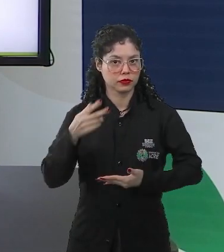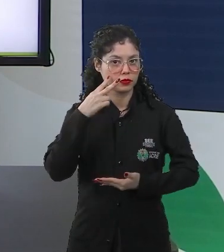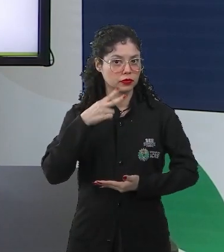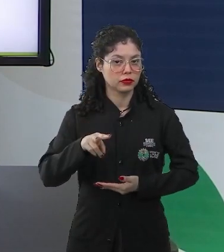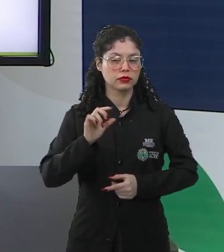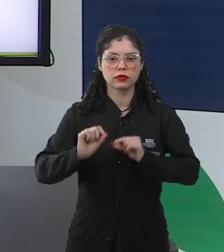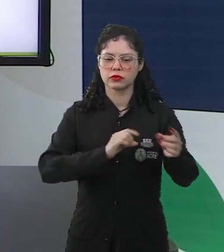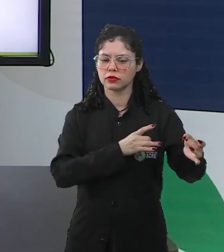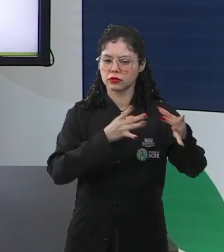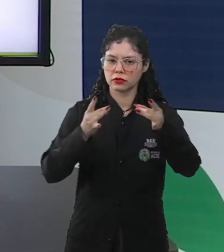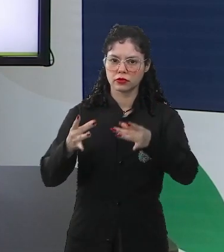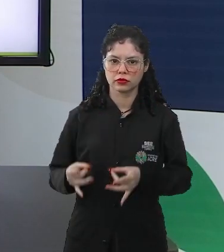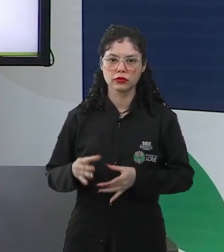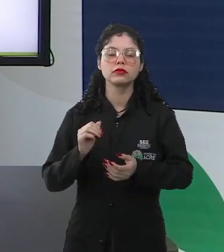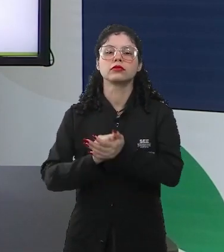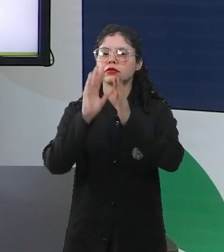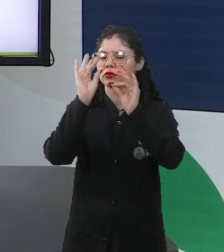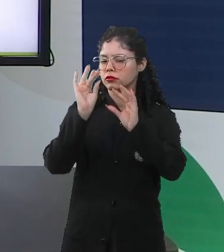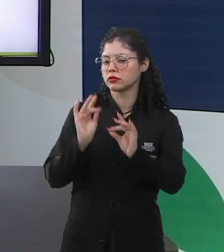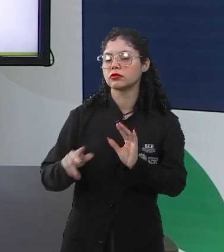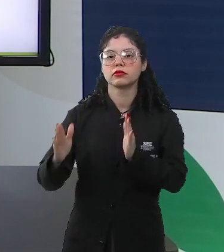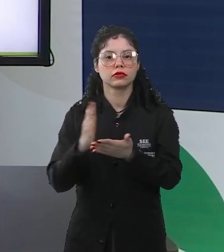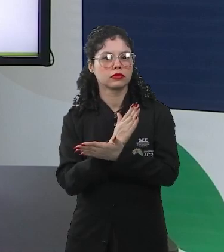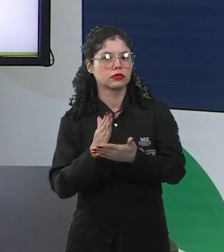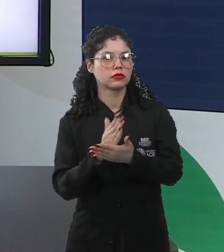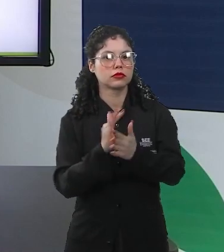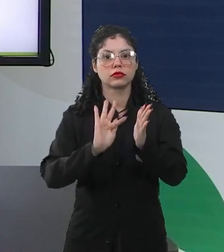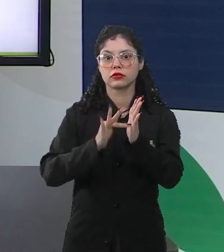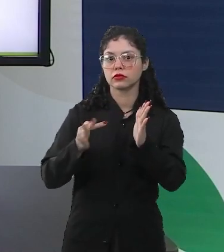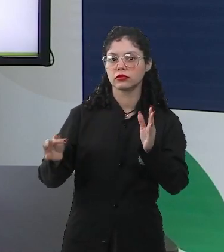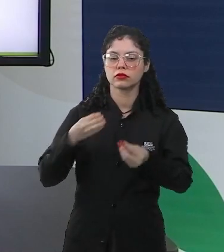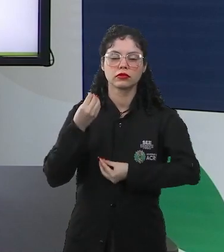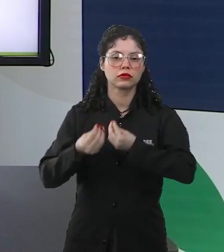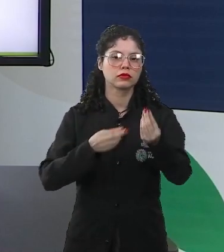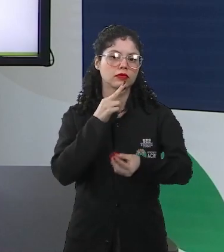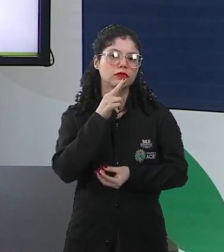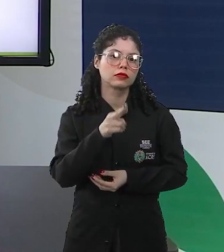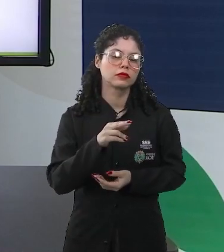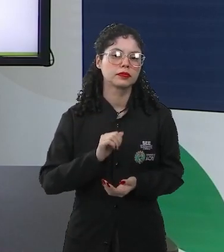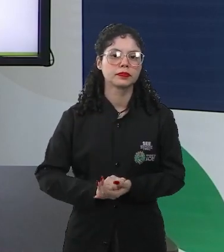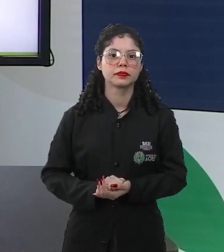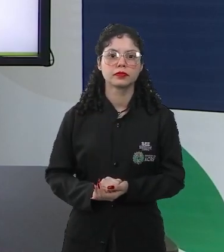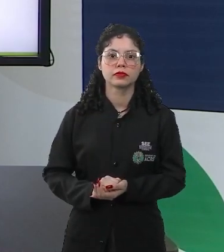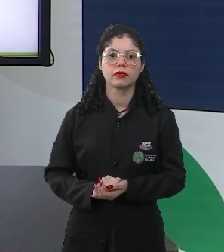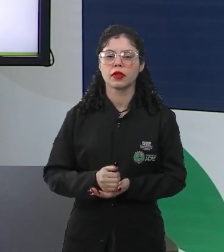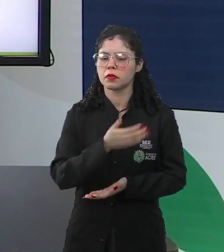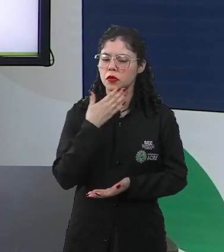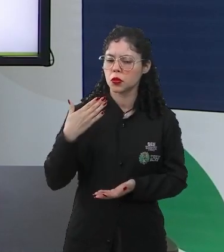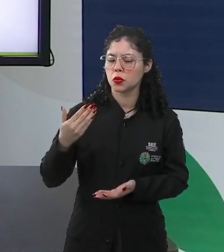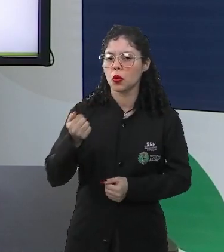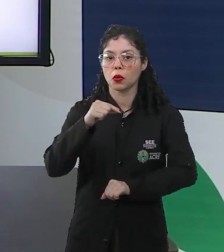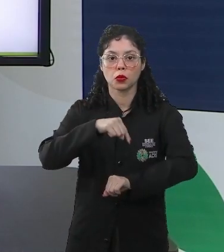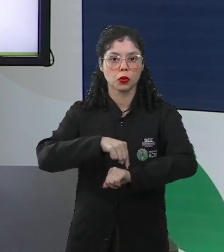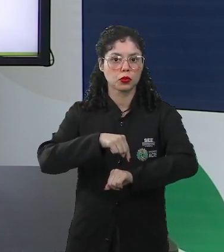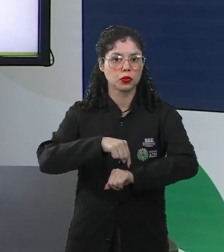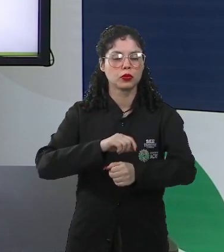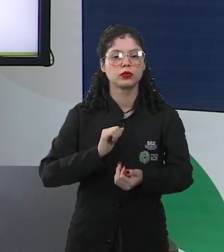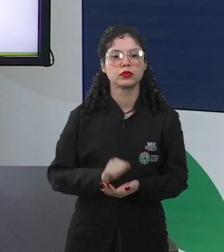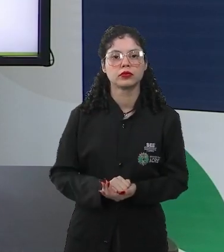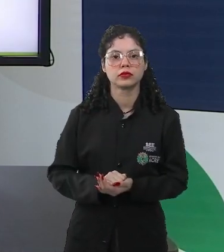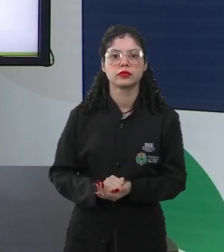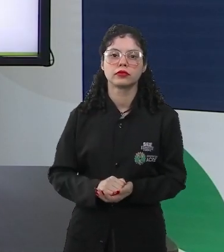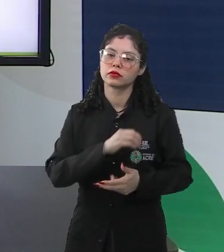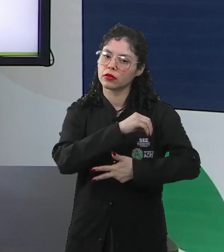algumas dicas, alguns macetes, algumas formas de resolver para otimizar o seu tempo